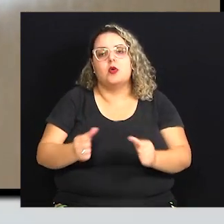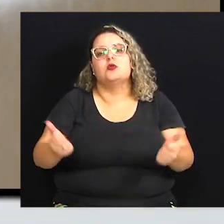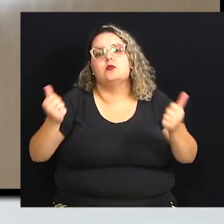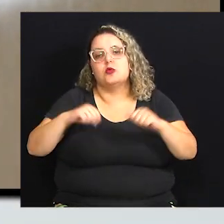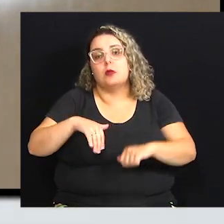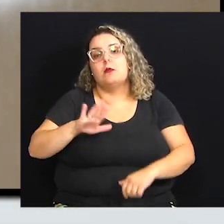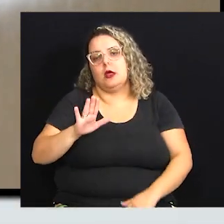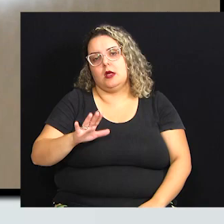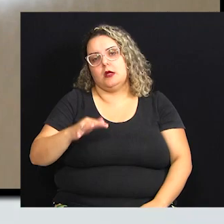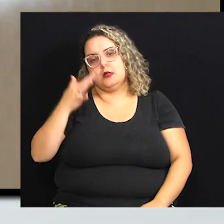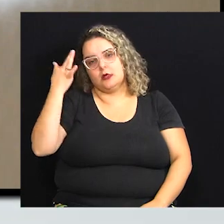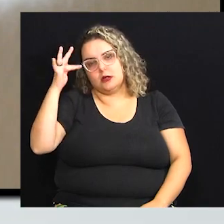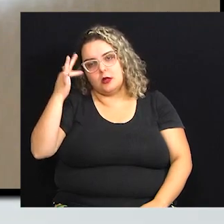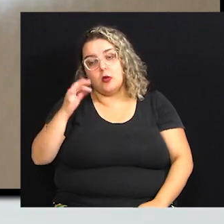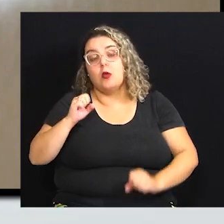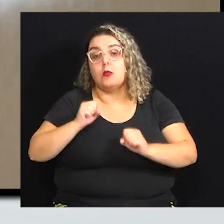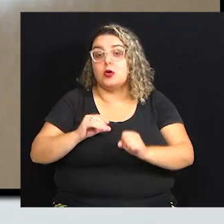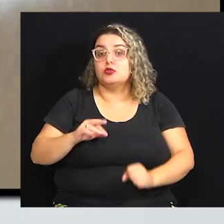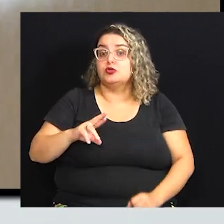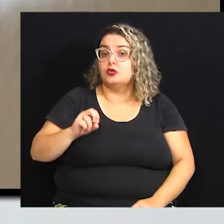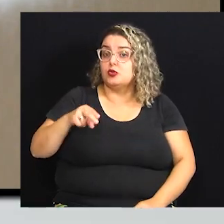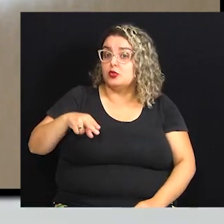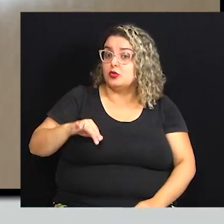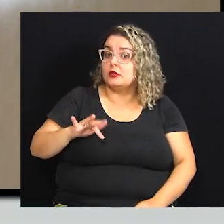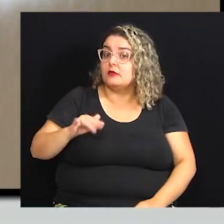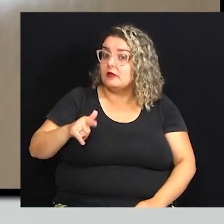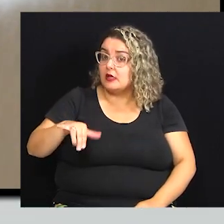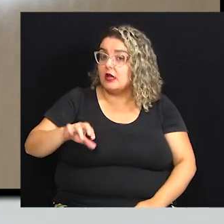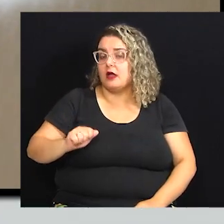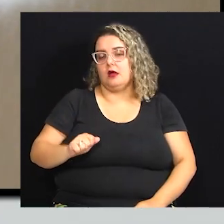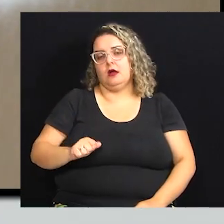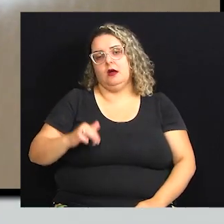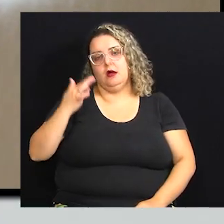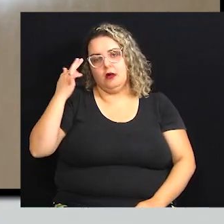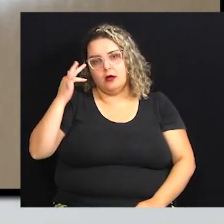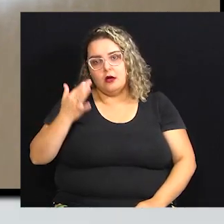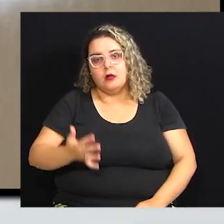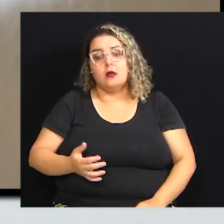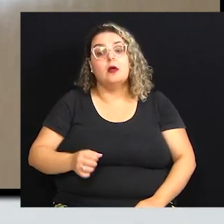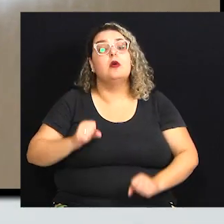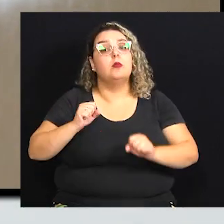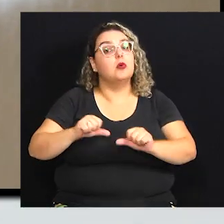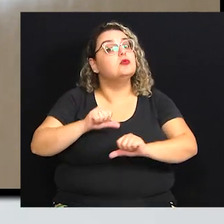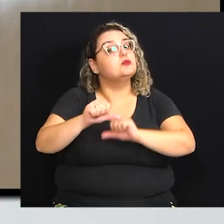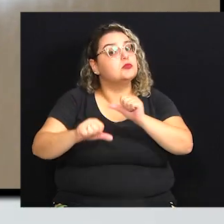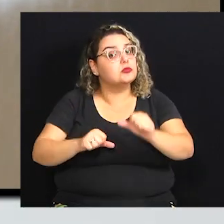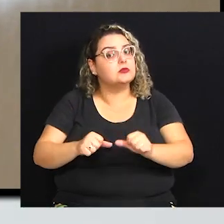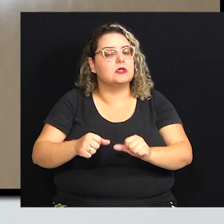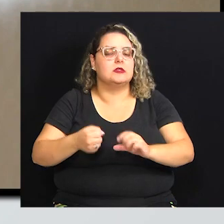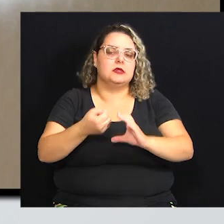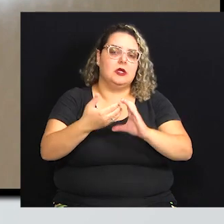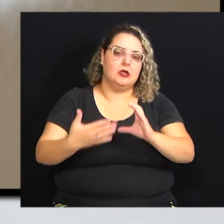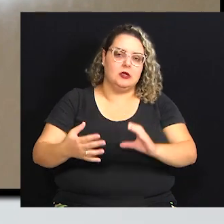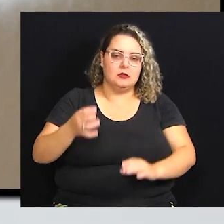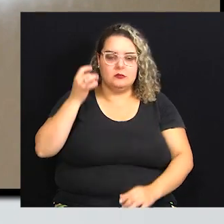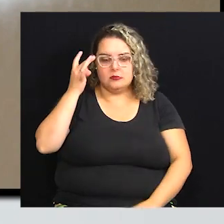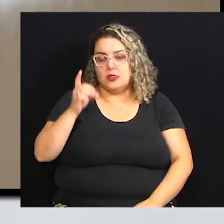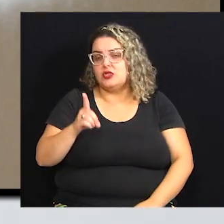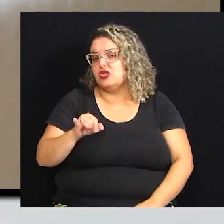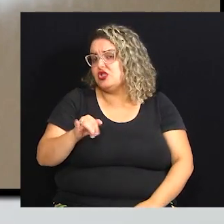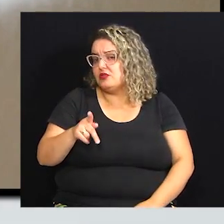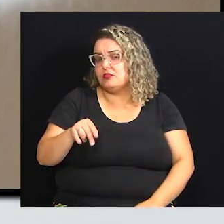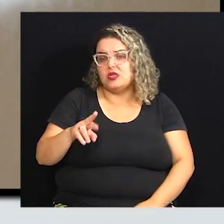pode piorar a dor de cabeça, pode cronificar a dor de cabeça e pode mudar as características da dor de cabeça. São